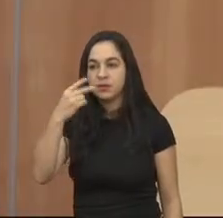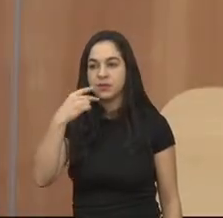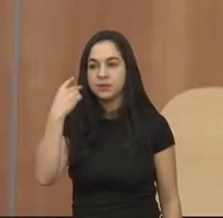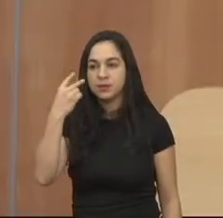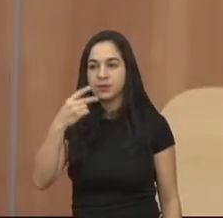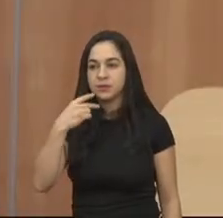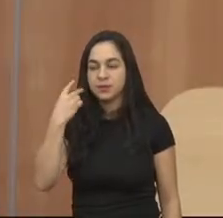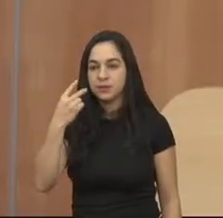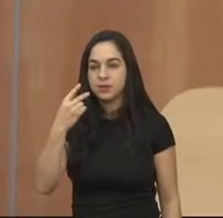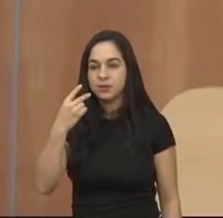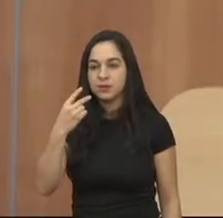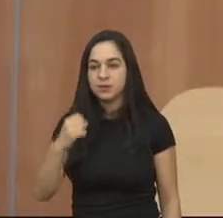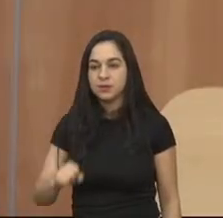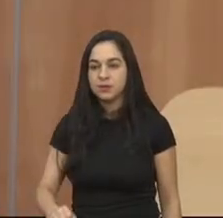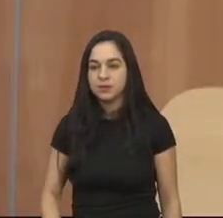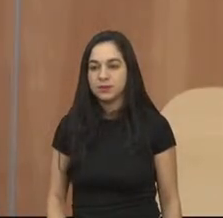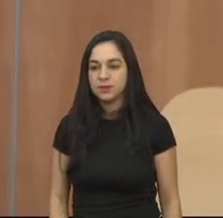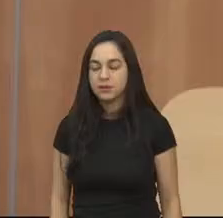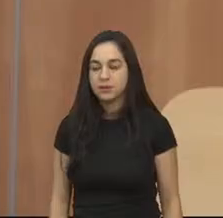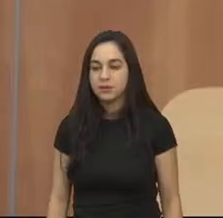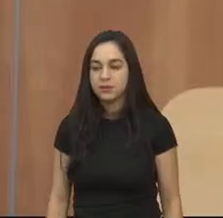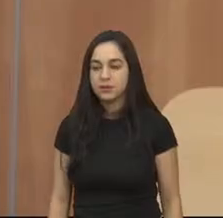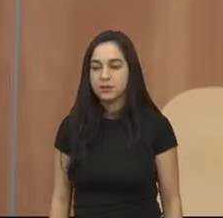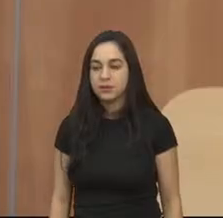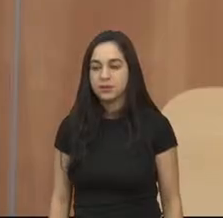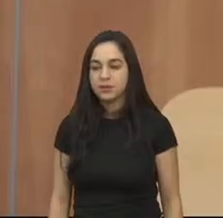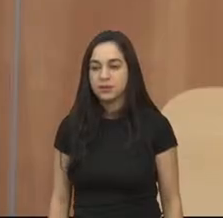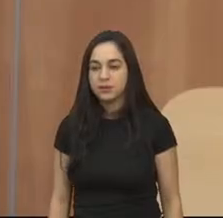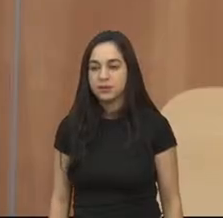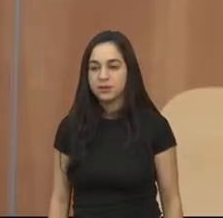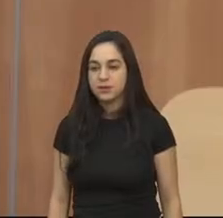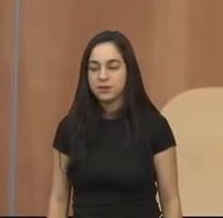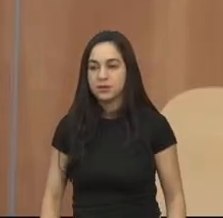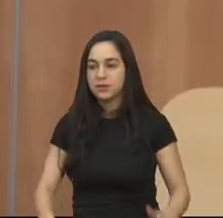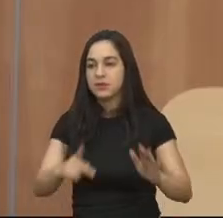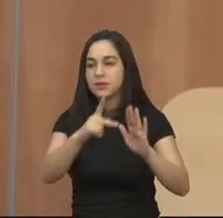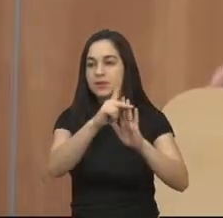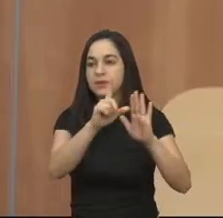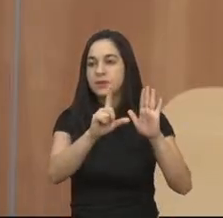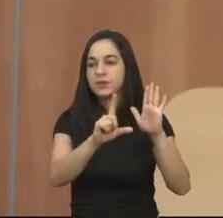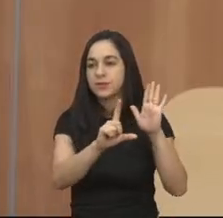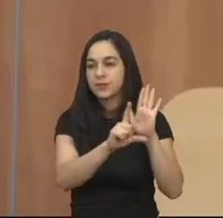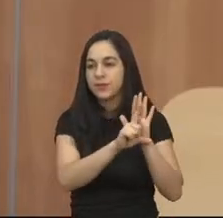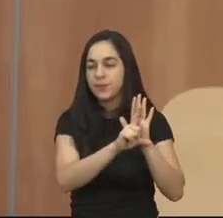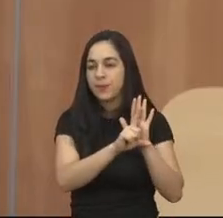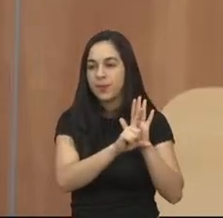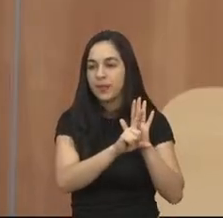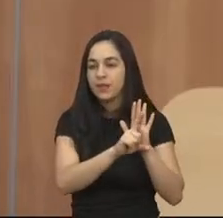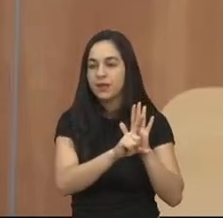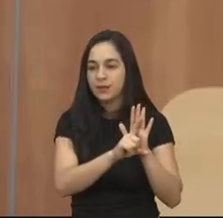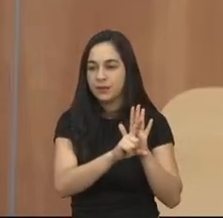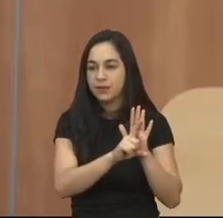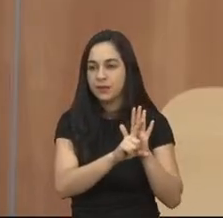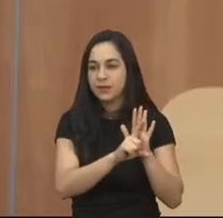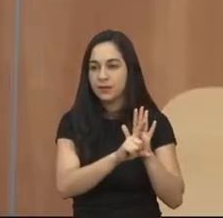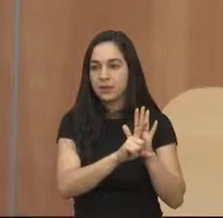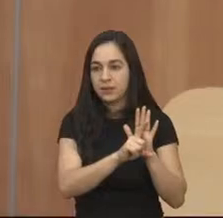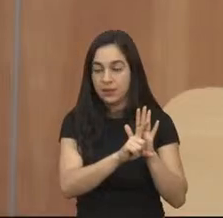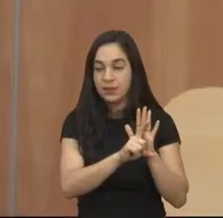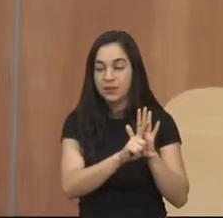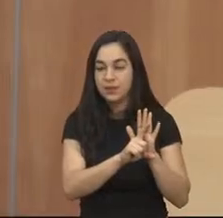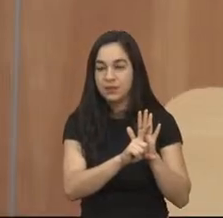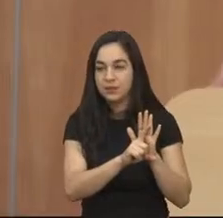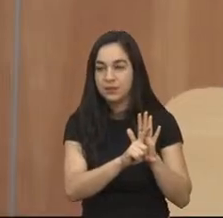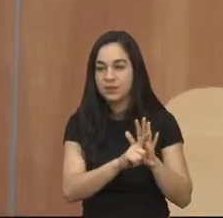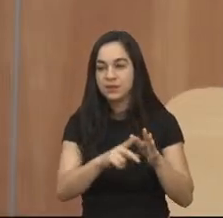cristã, defendo os valores da família, tenho a honra de fazer parte do partido PL. Está aqui hoje o nosso vereador Sérgio Camargo, partido PL de São José dos